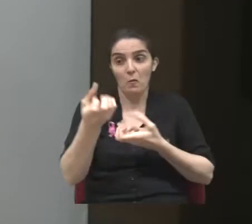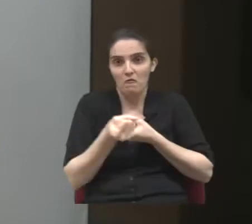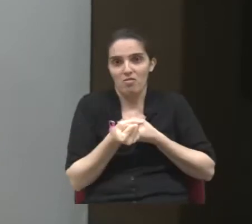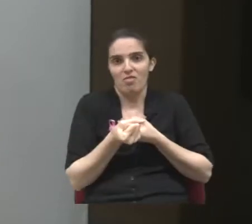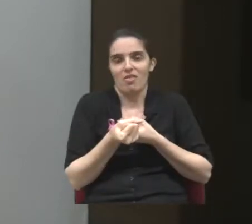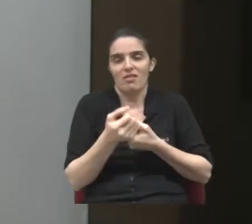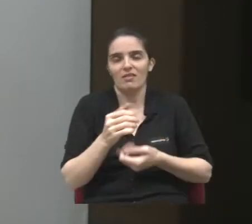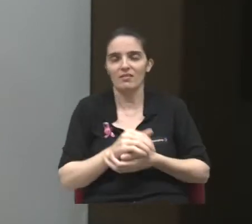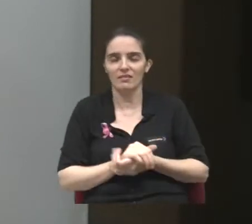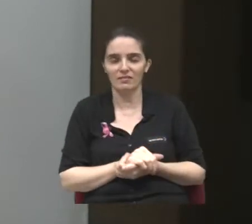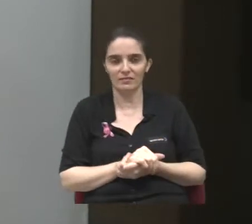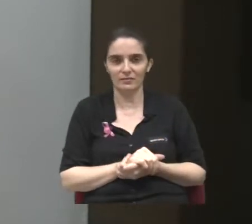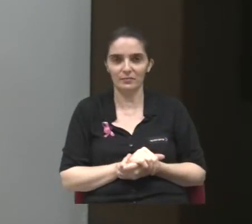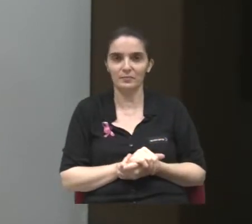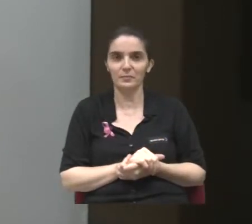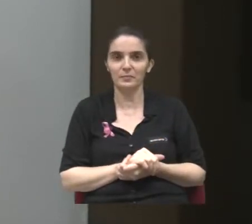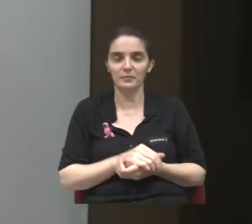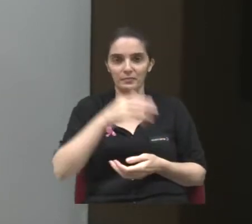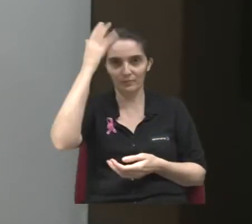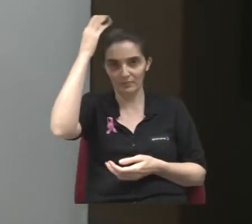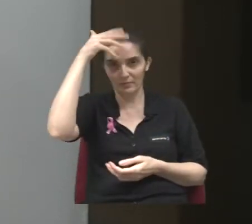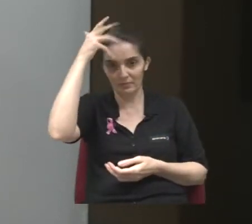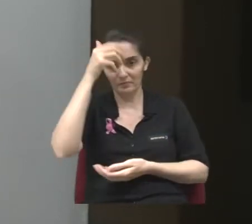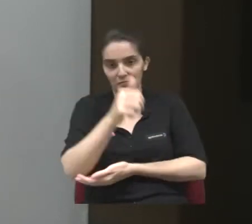para avaliar